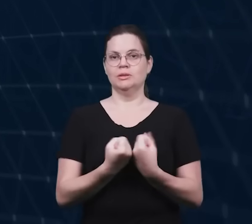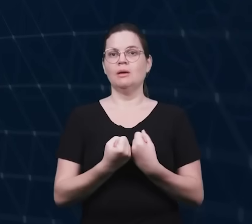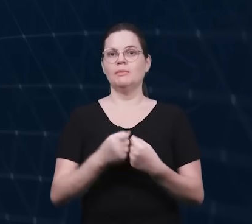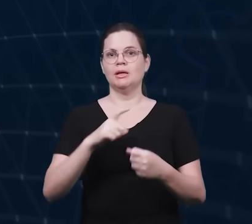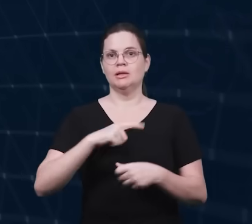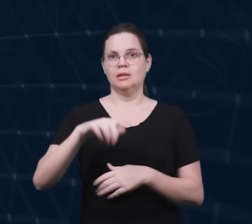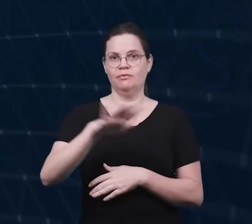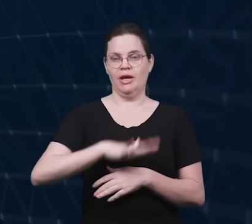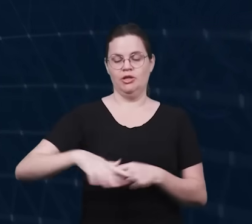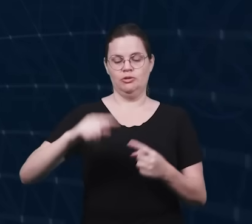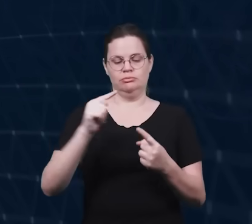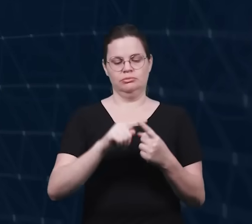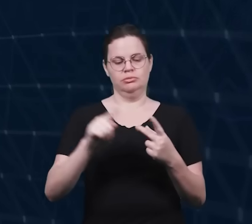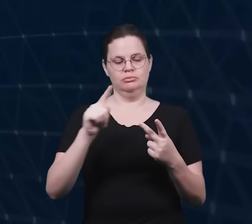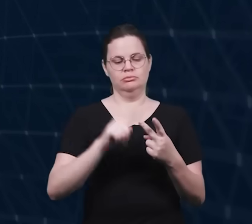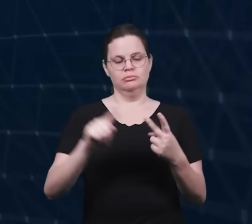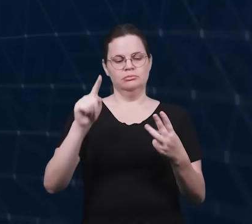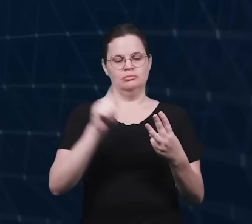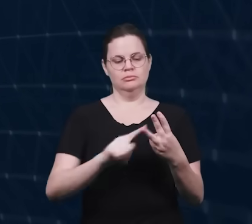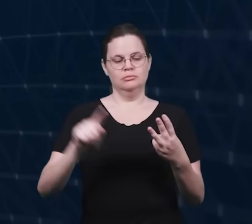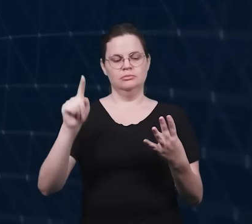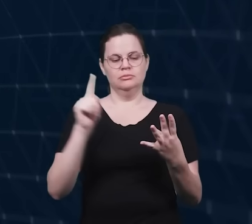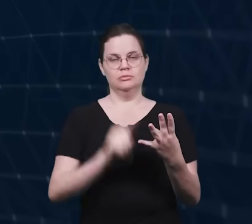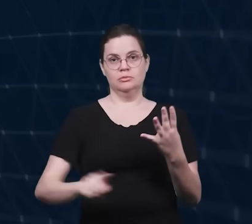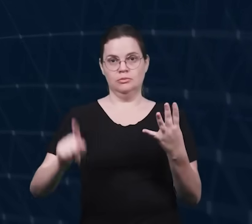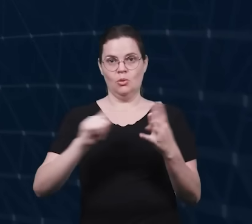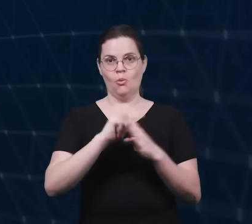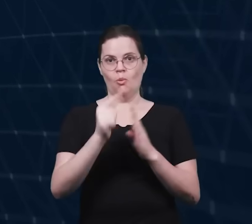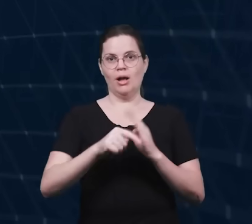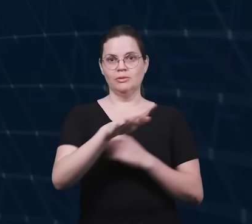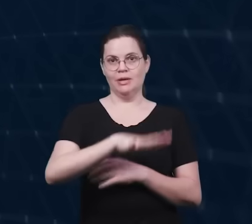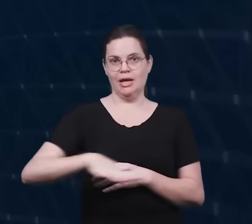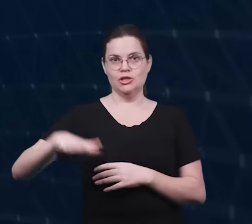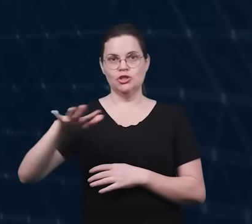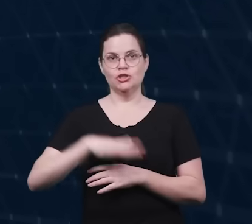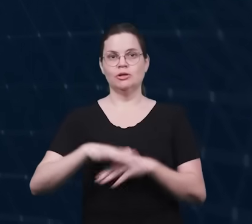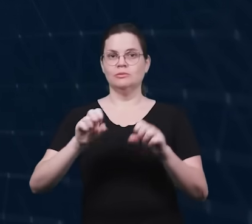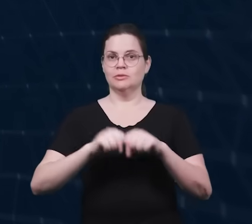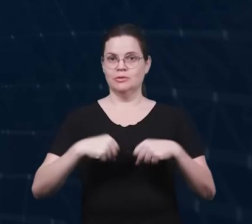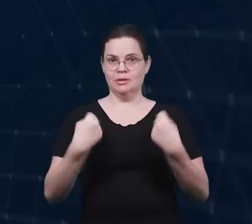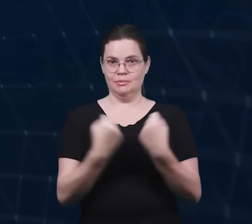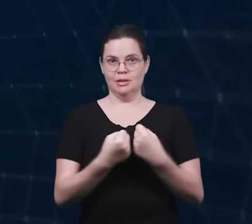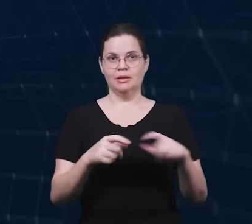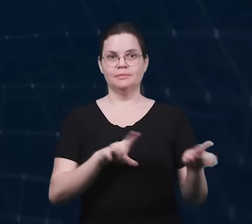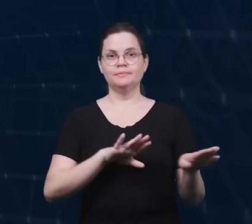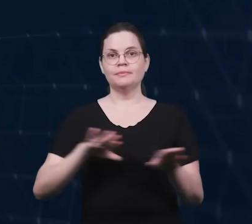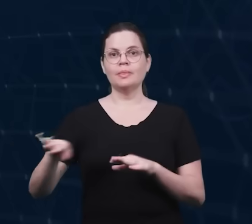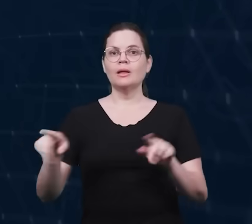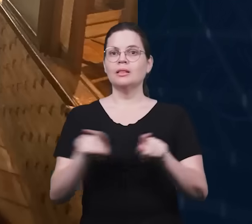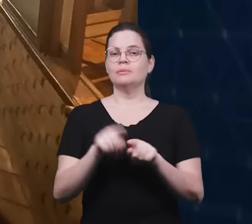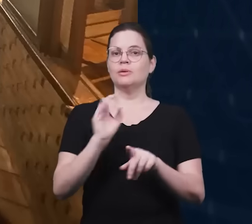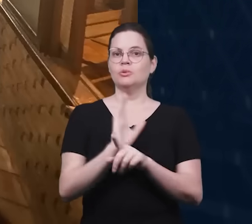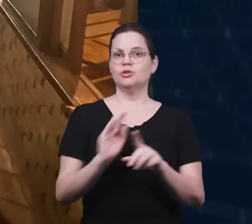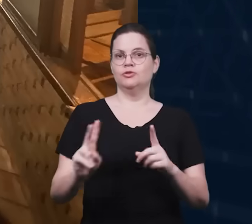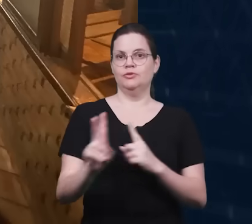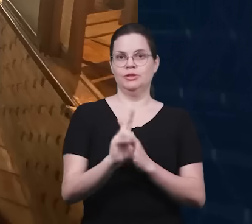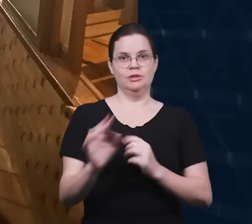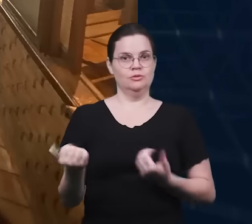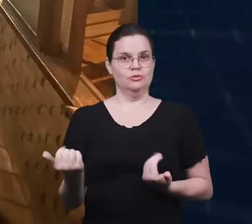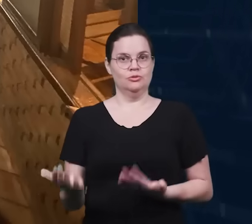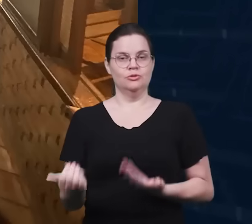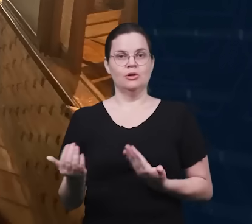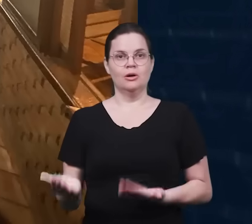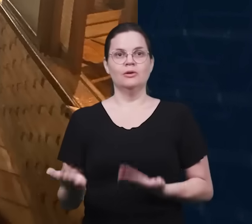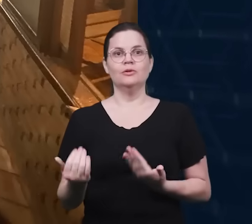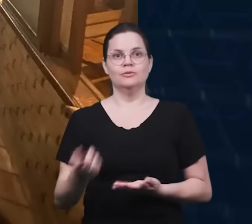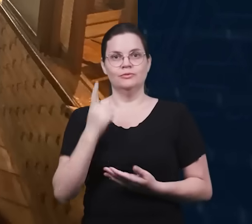regiões Betim, Cruzeiro do Sul, Petrolândia e São Luís. Imagens agora de uma vigília de jovens da área São Luís,